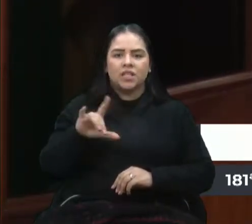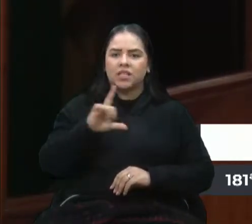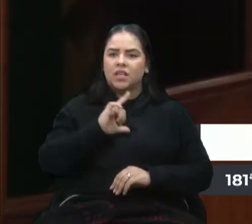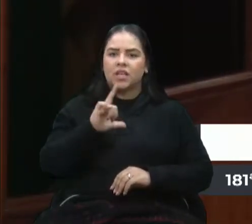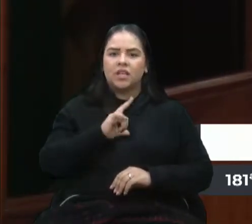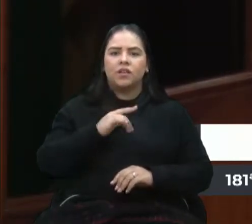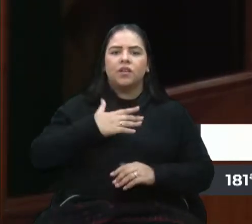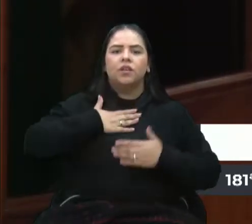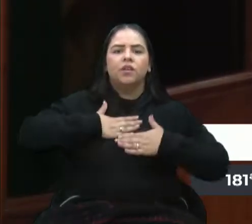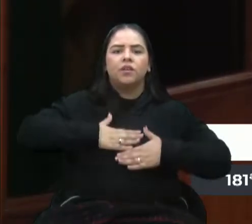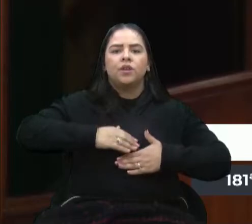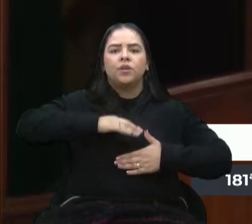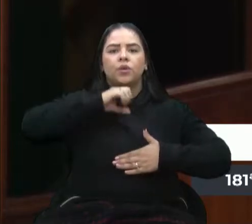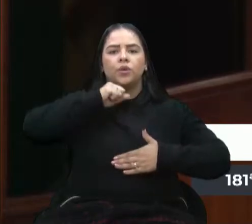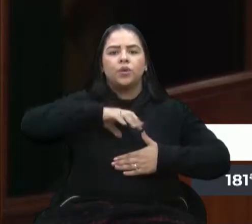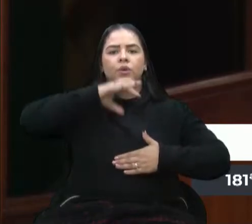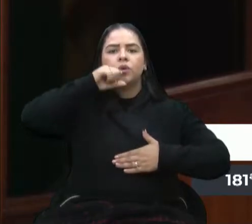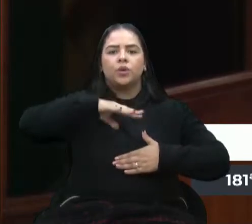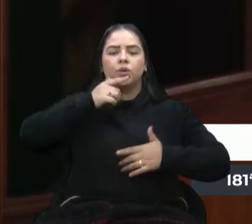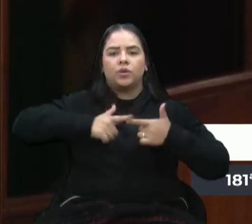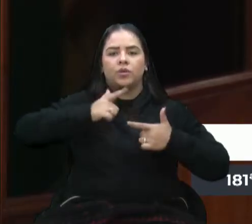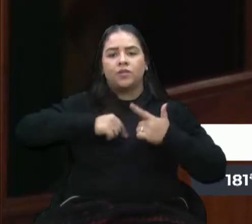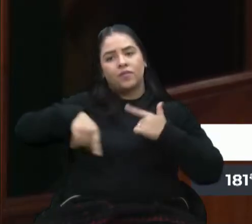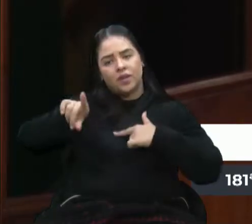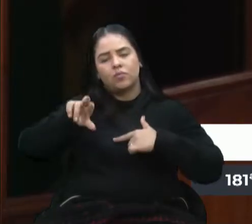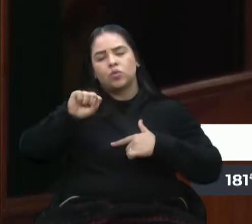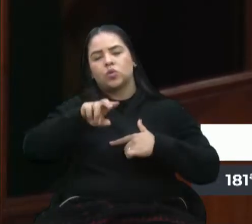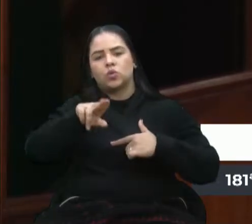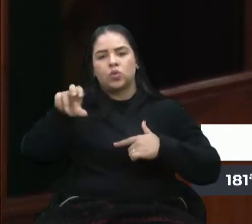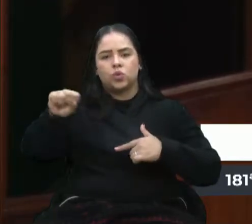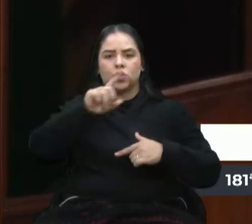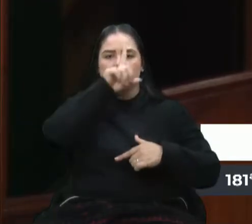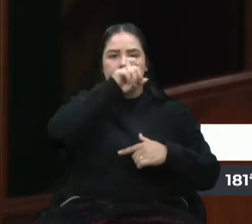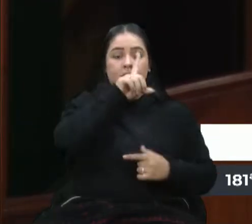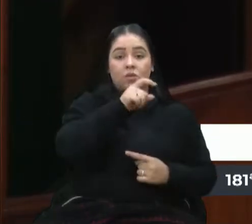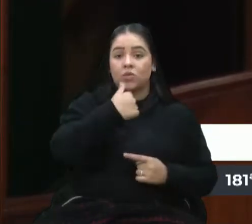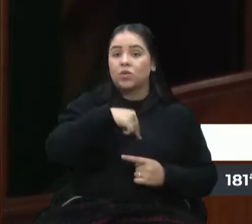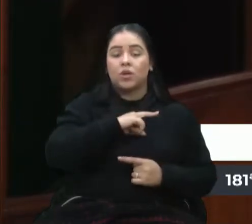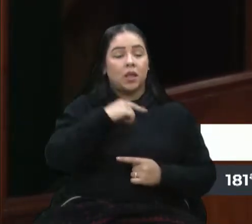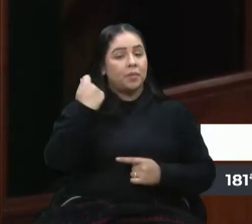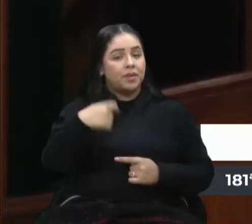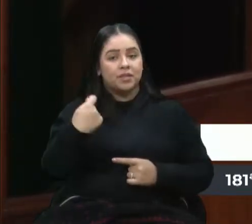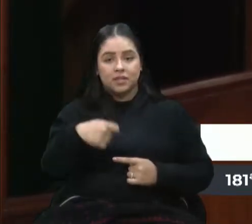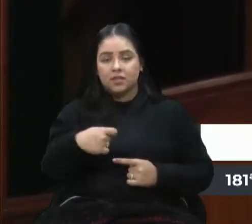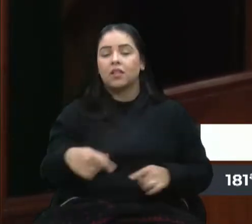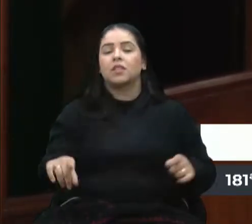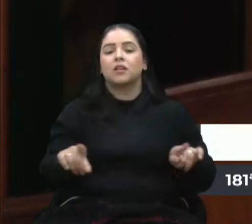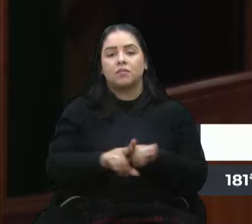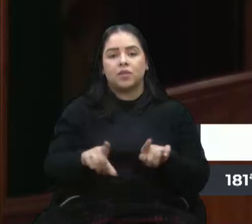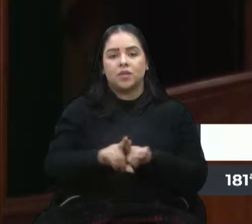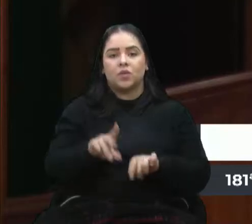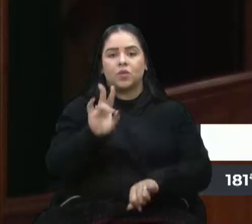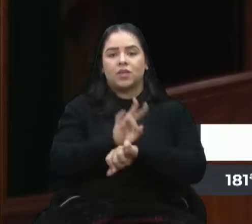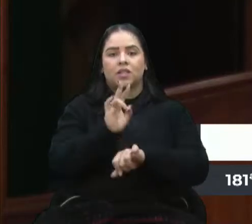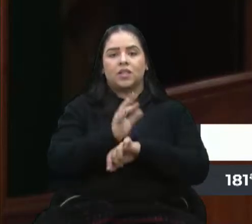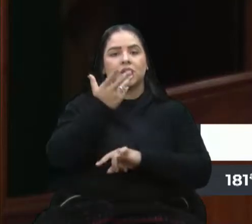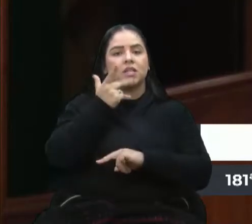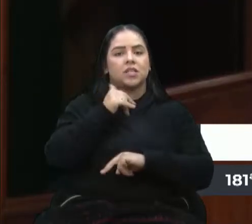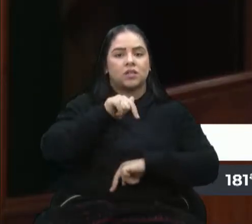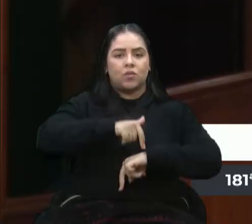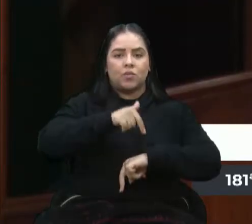de asma, bronquiolite, indo para o SUS, indo para os hospitais. A gente precisa ainda mais proteger elas nesse